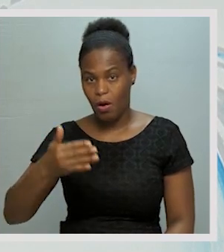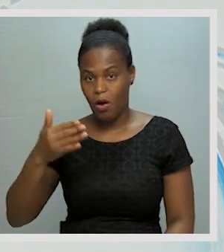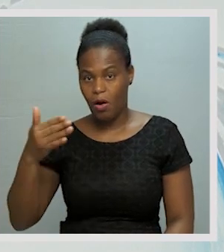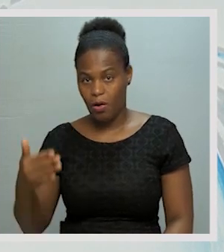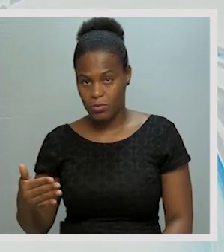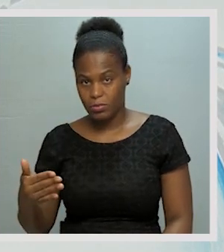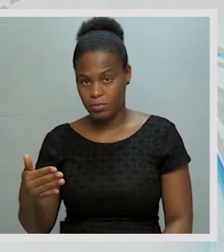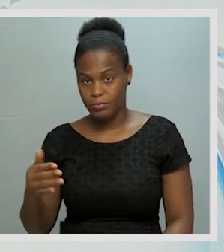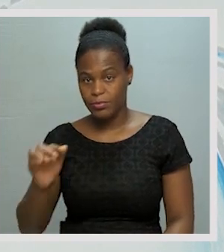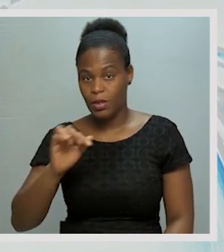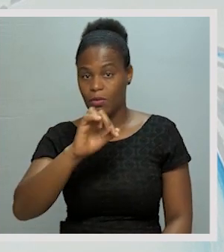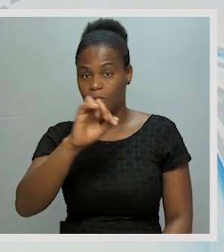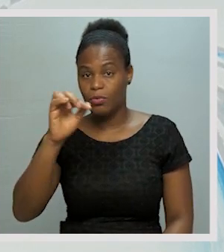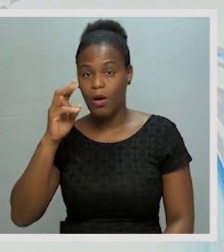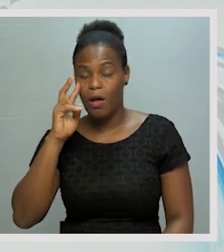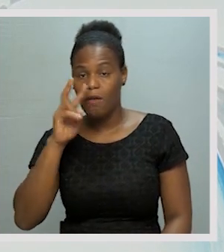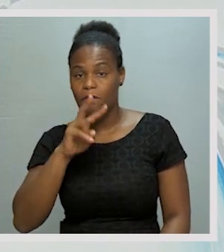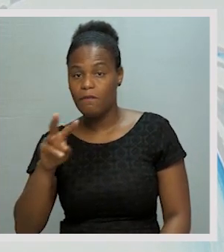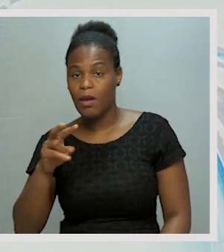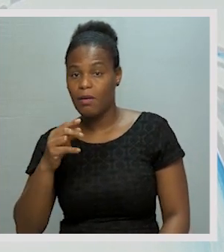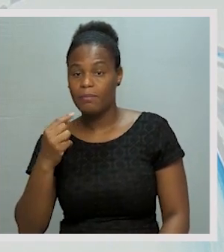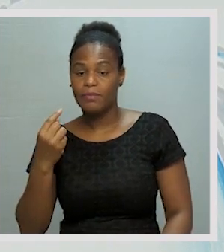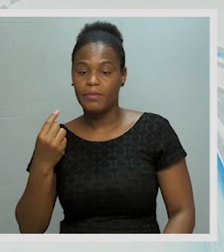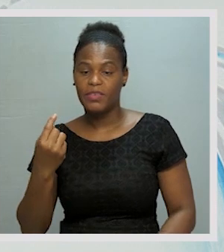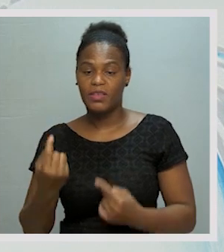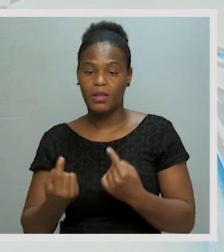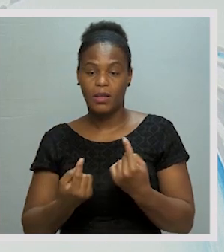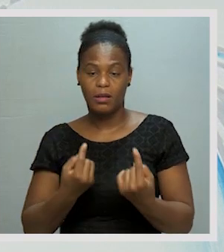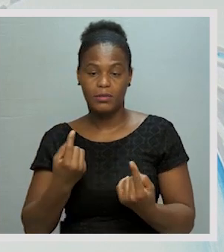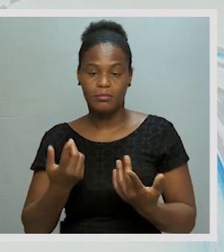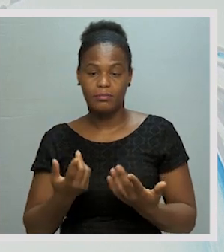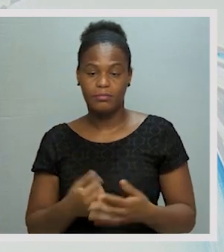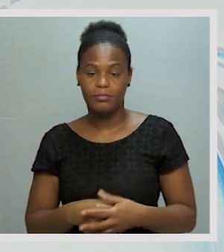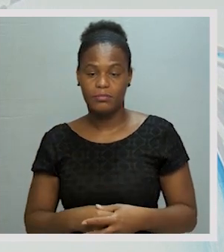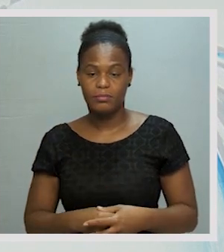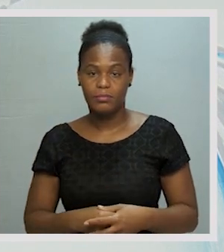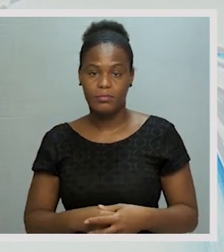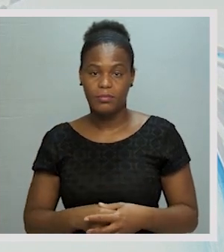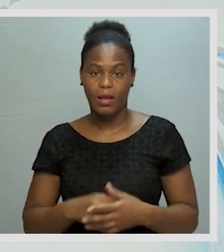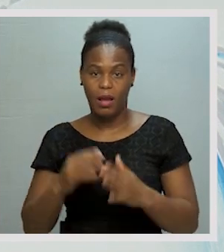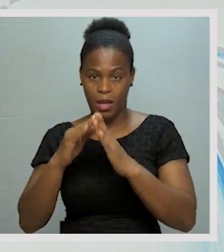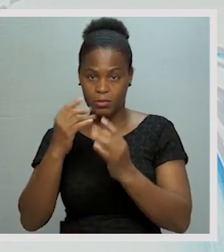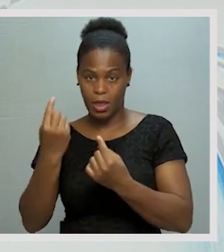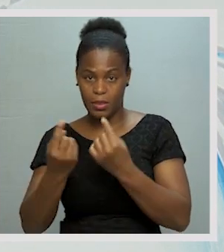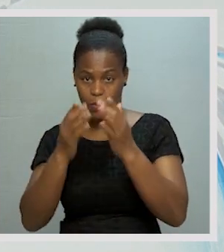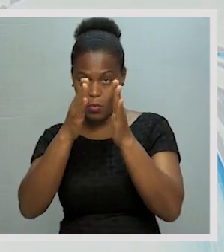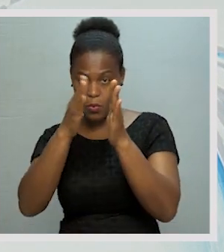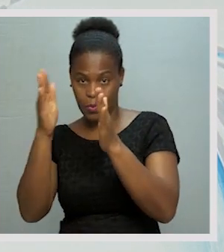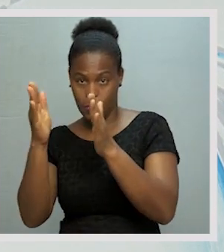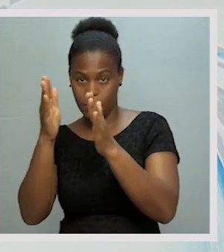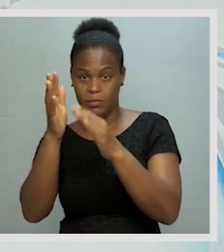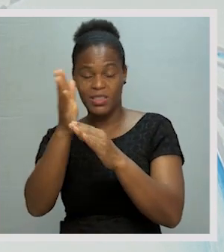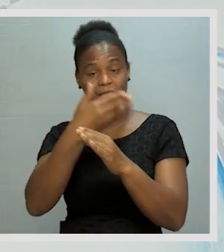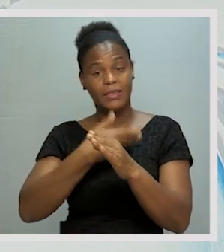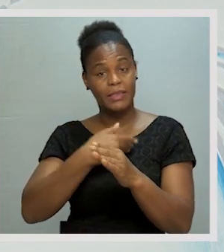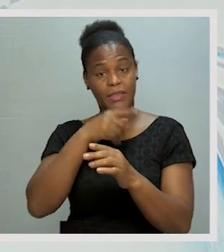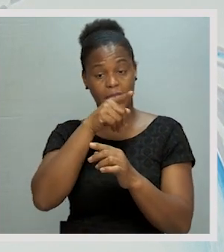unidades, só depois é que vamos passar para a ordem das